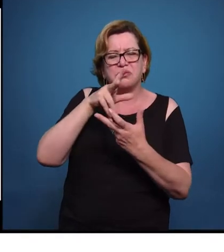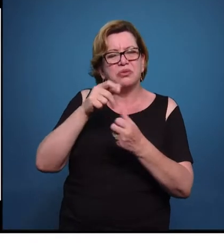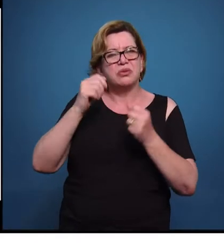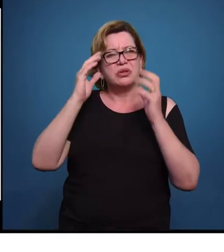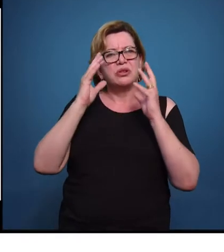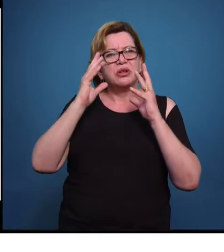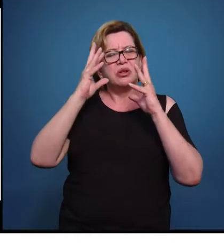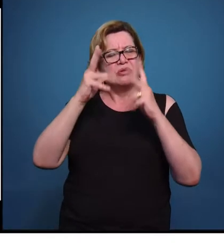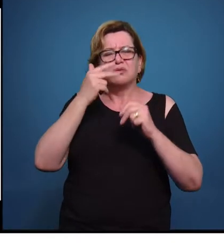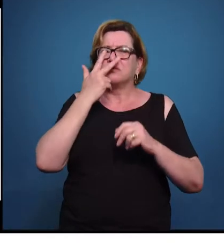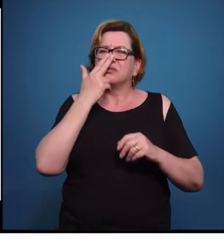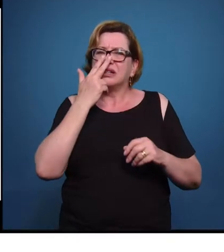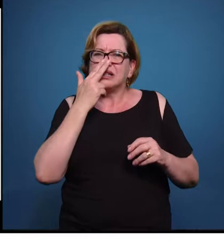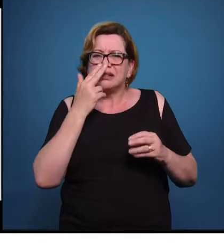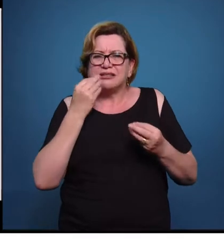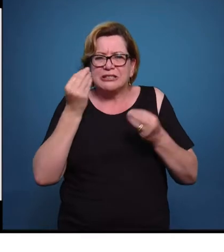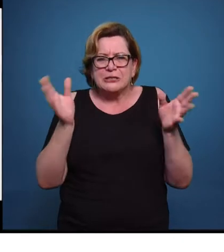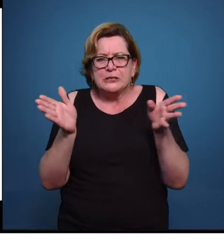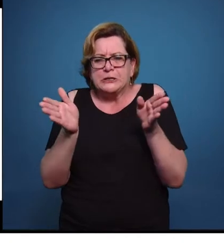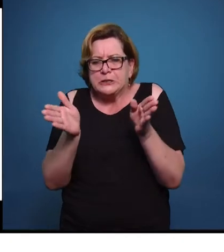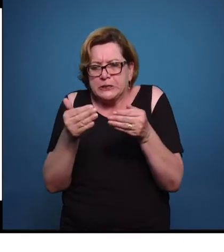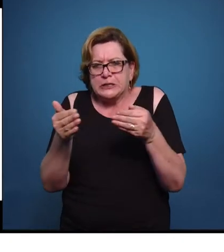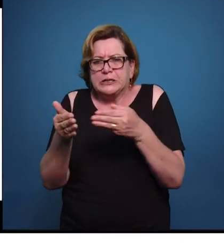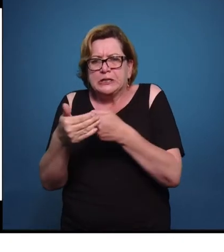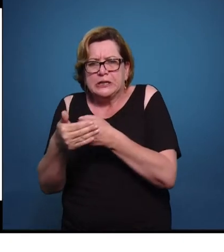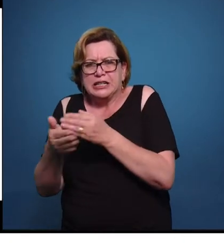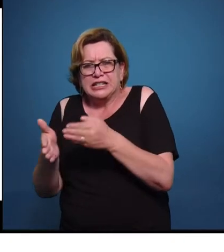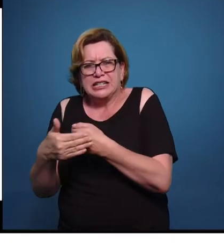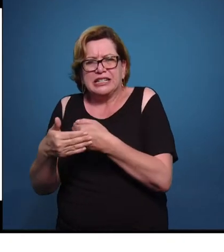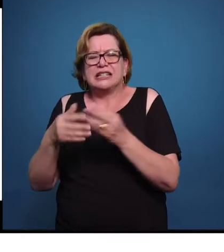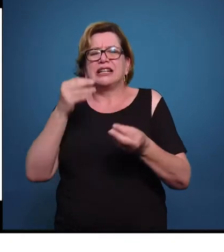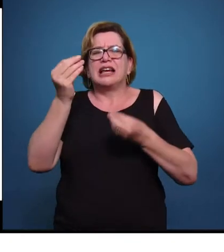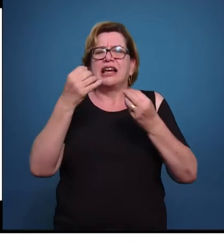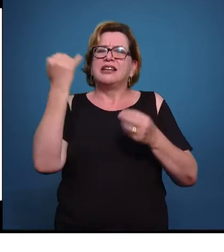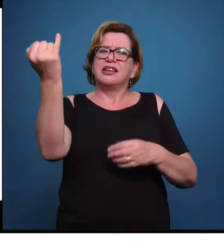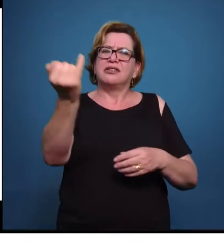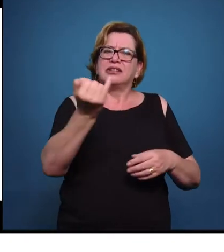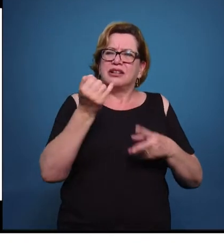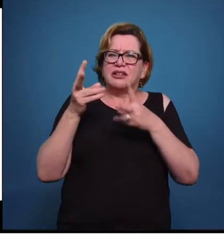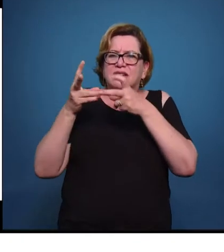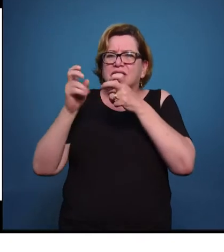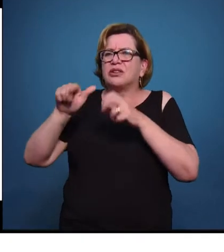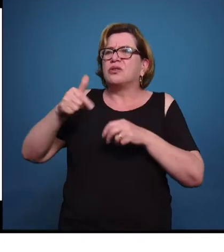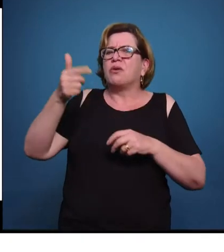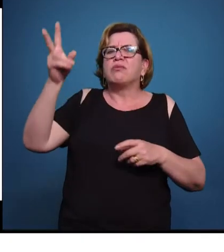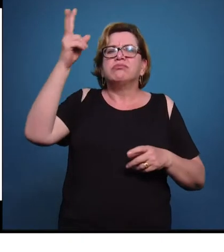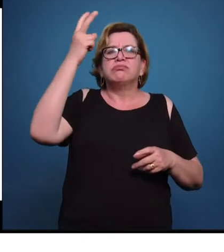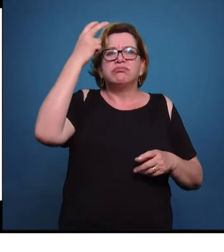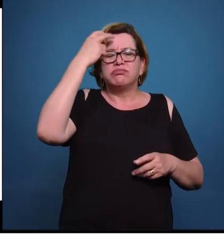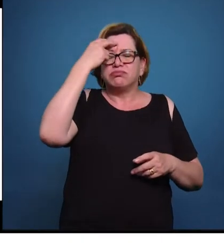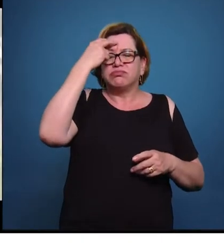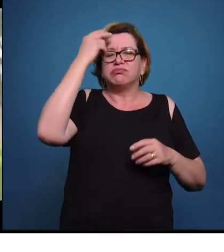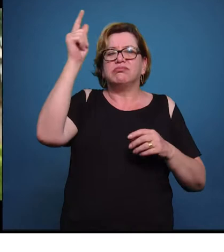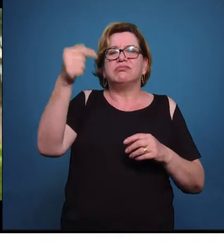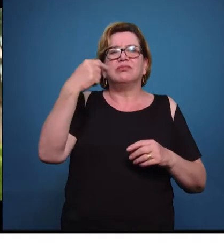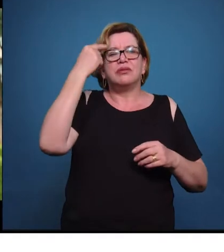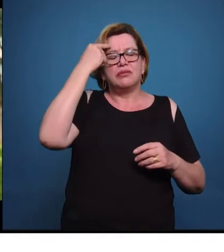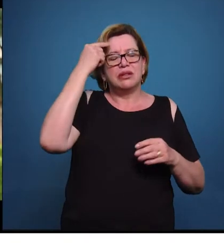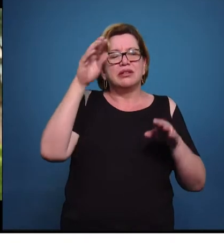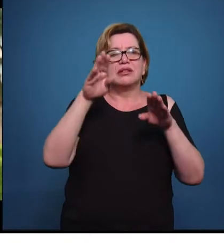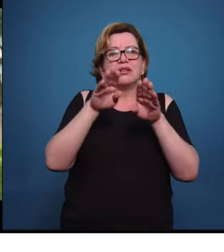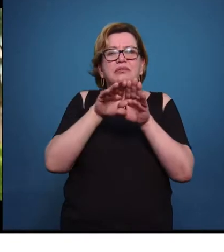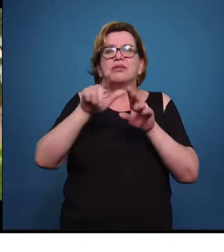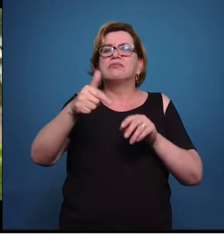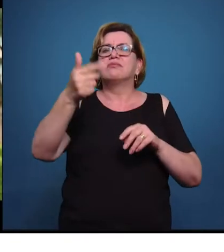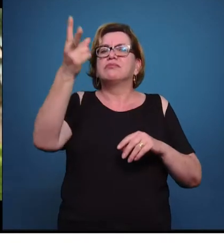cada vez mais pasteurizado, termos acesso ao que outras culturas estão pensando, ao que outras culturas estão fazendo e